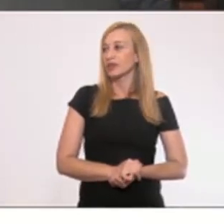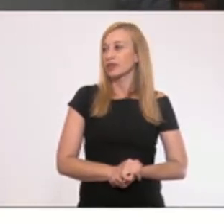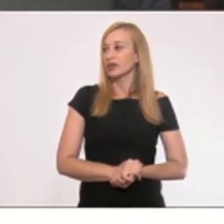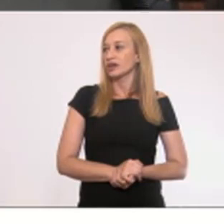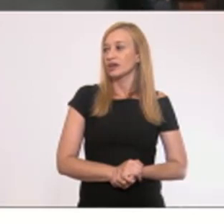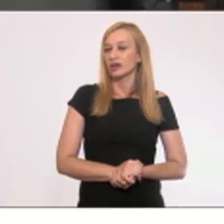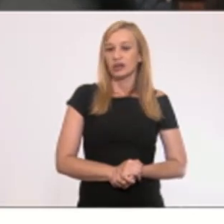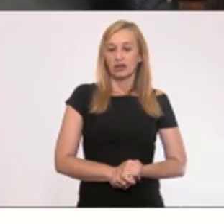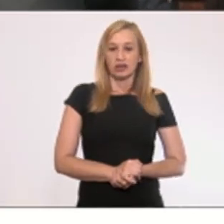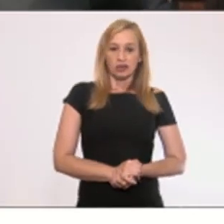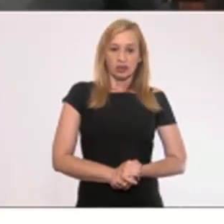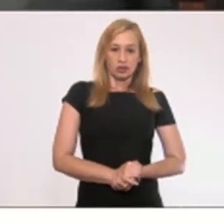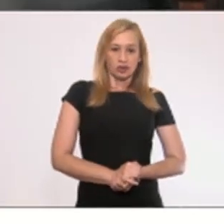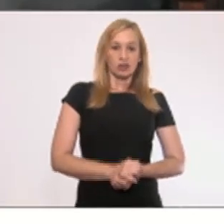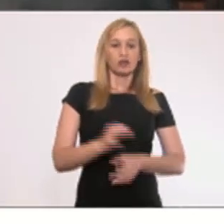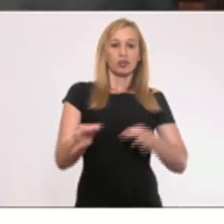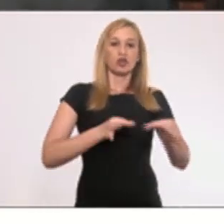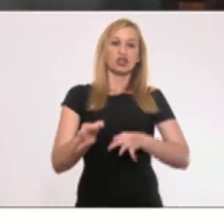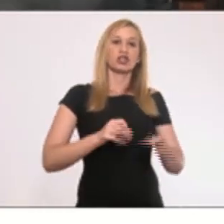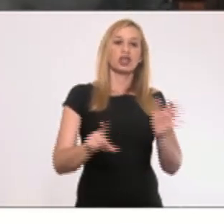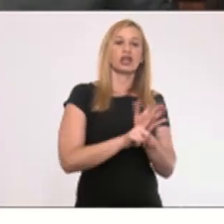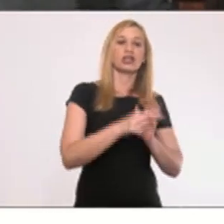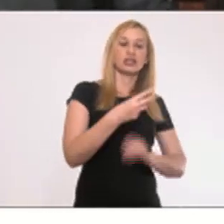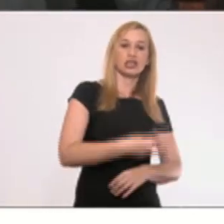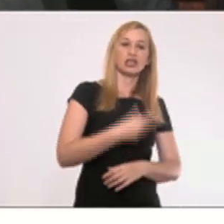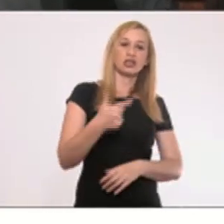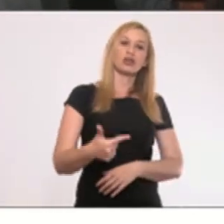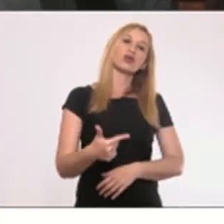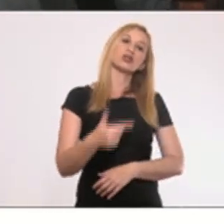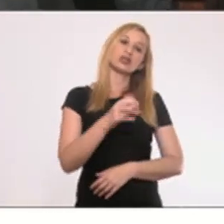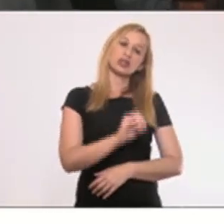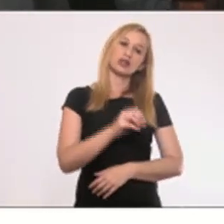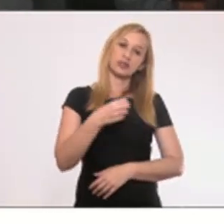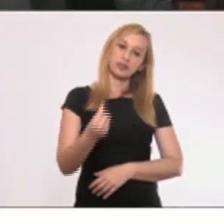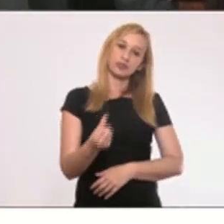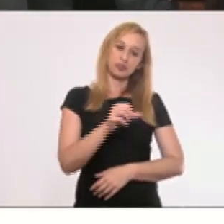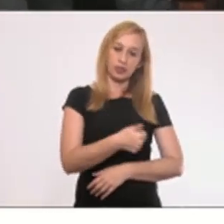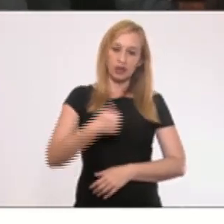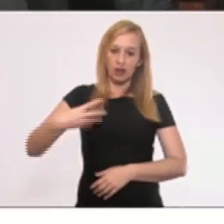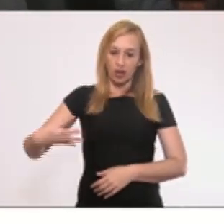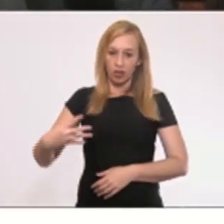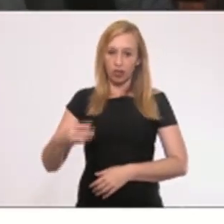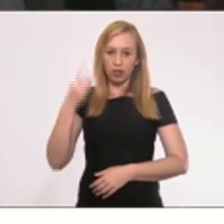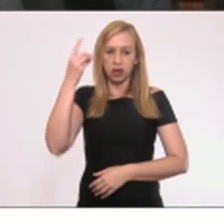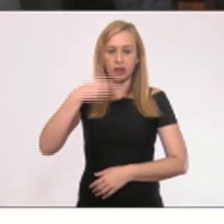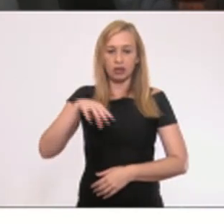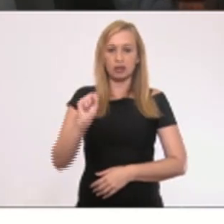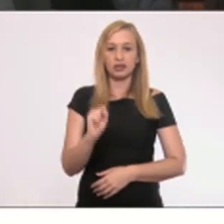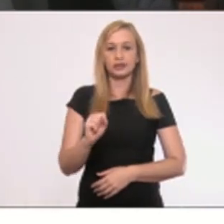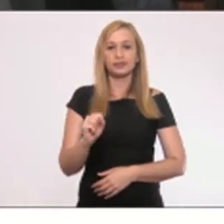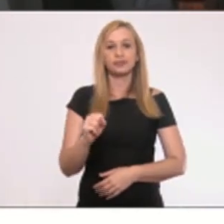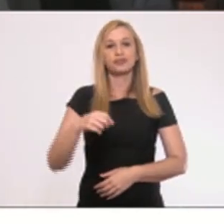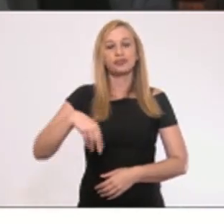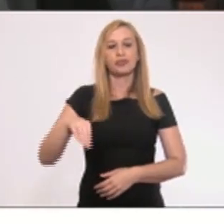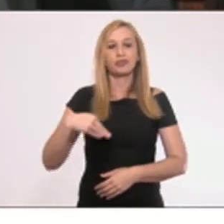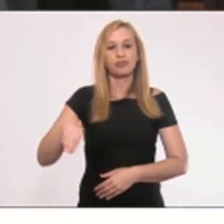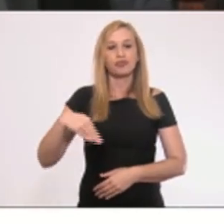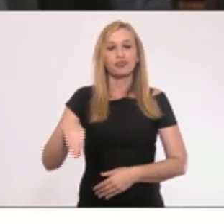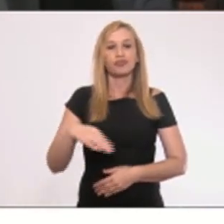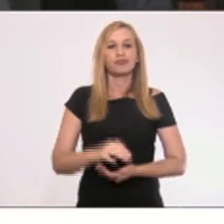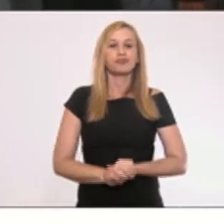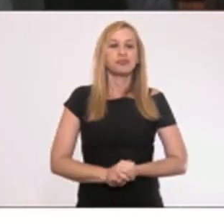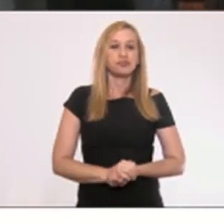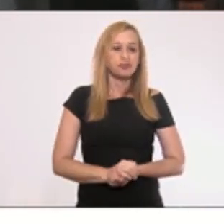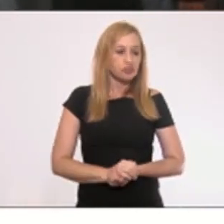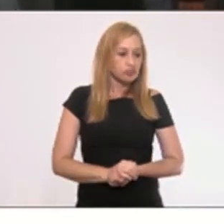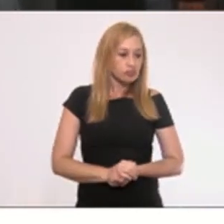Tramitação ordinária, em primeira discussão, projeto de lei 3206/2014, de autoria do deputado Carlos Mink, que regulamenta a concessão de acúmulo e